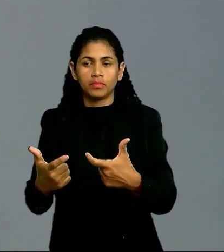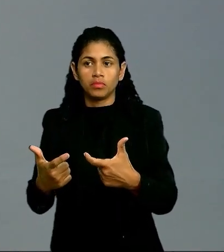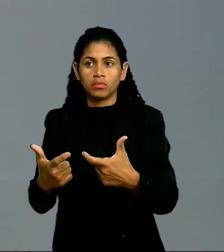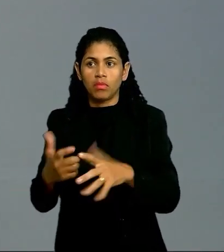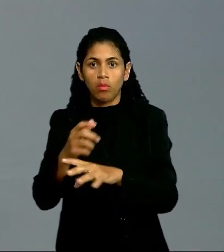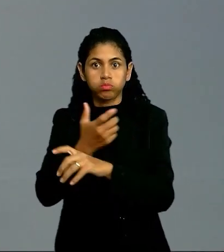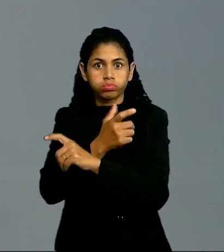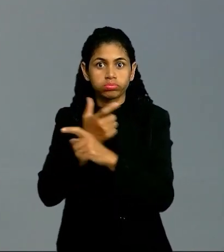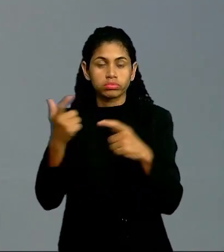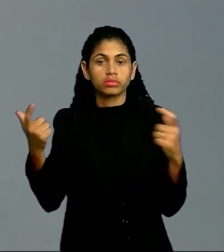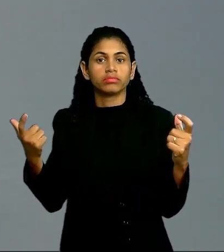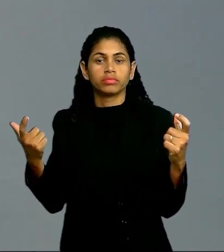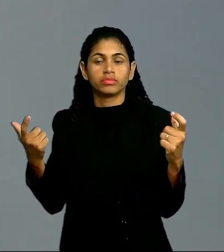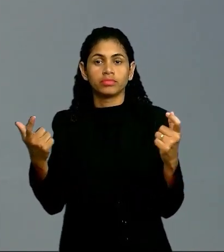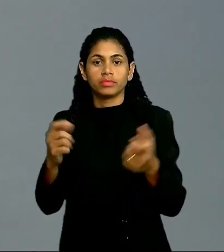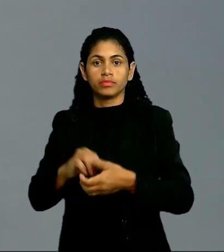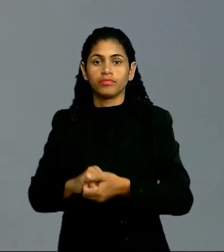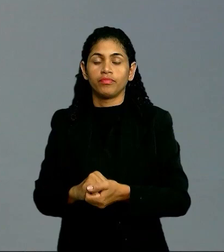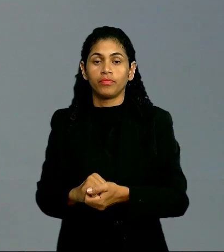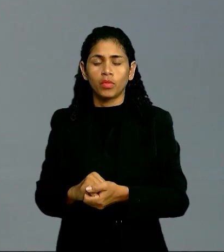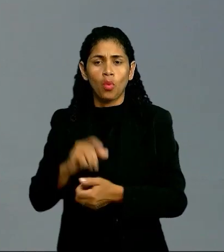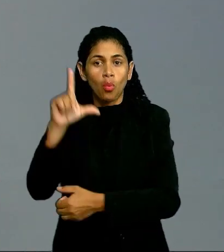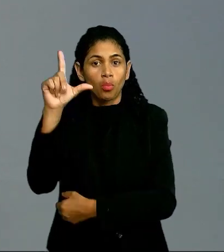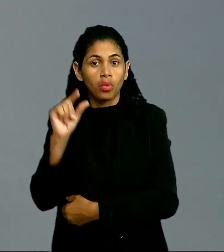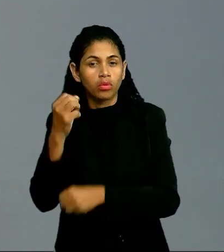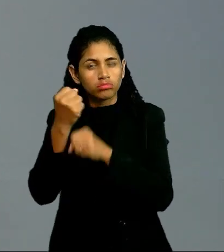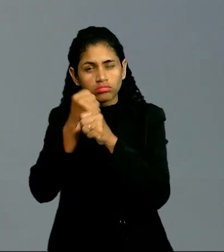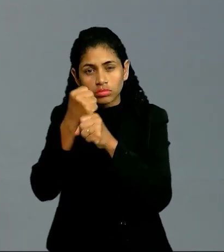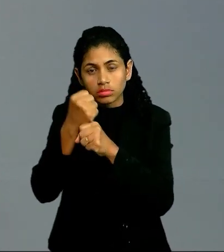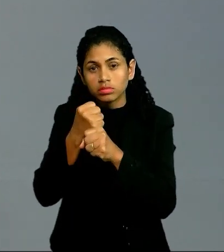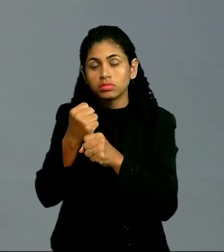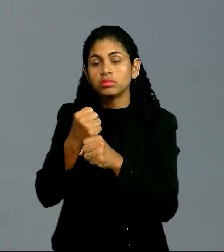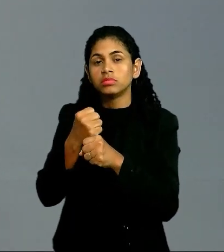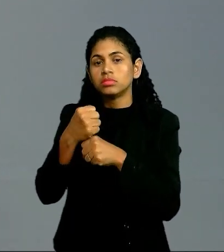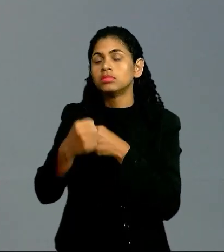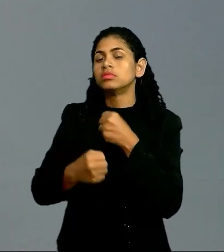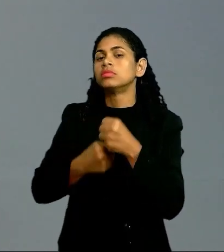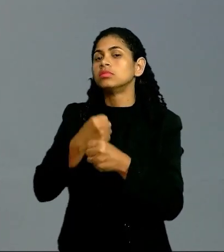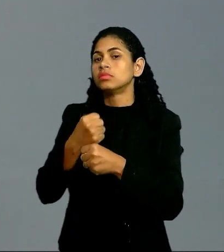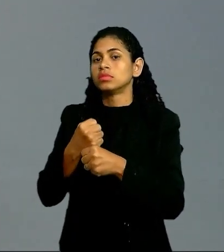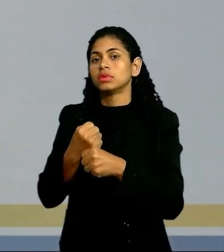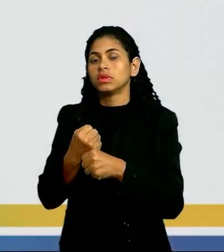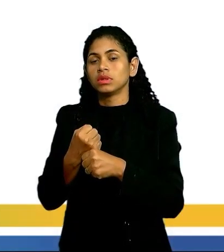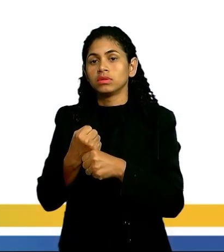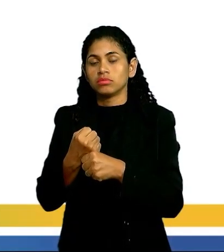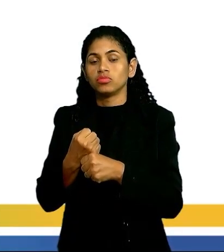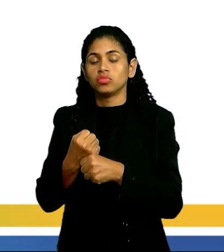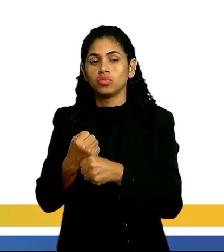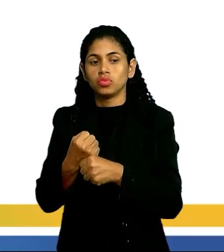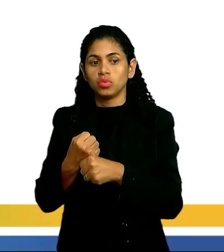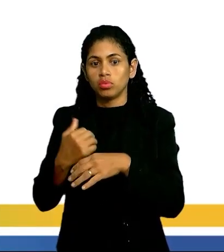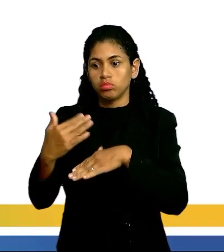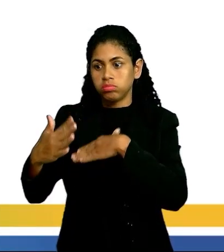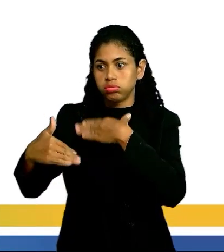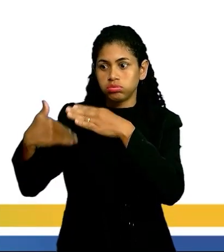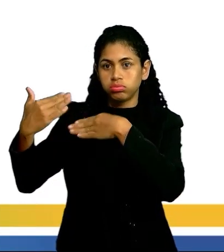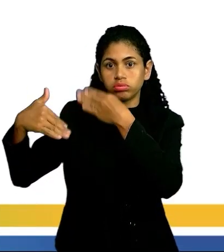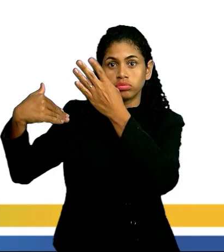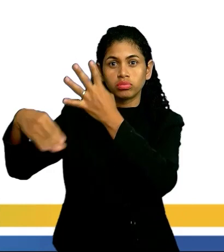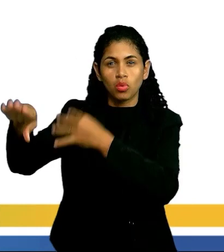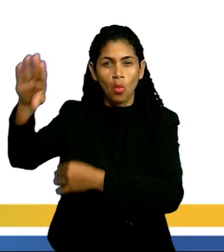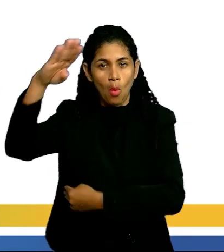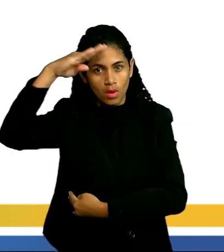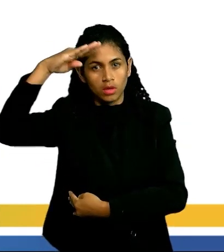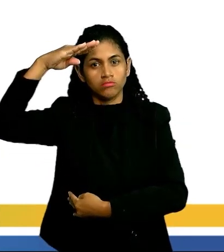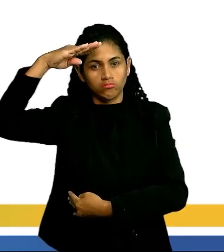com mais de 200 mil homens. E em poucos anos ele formulou o maior exército da Europa.